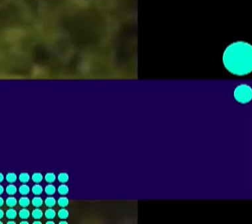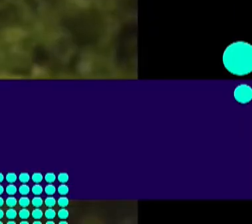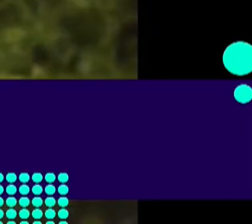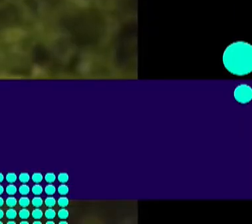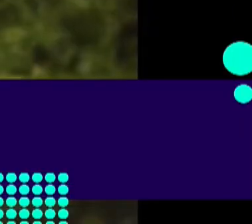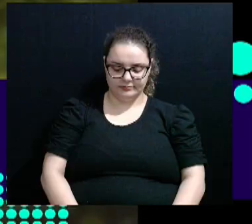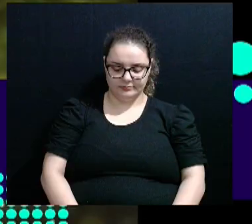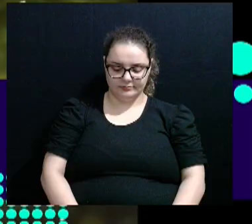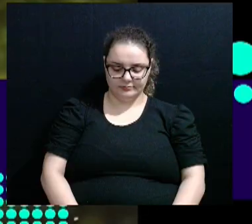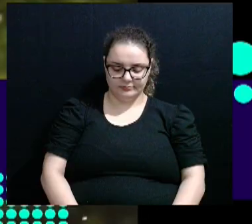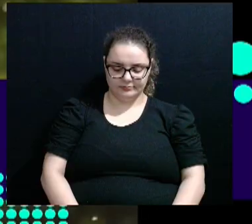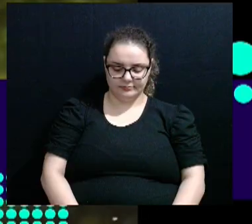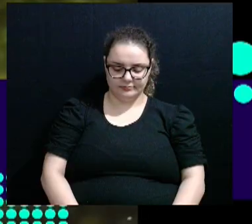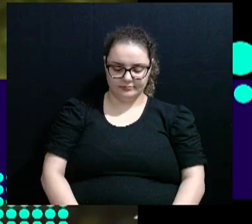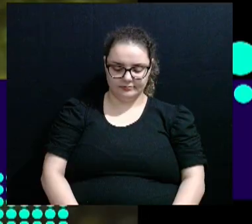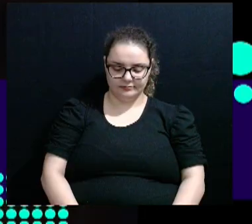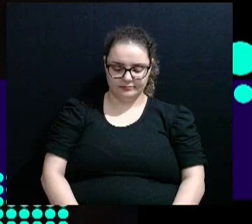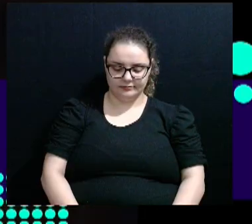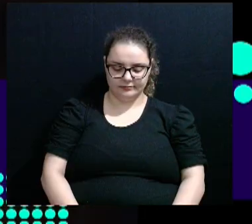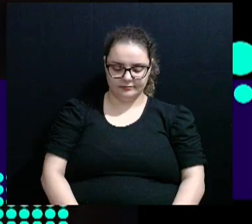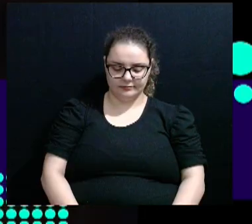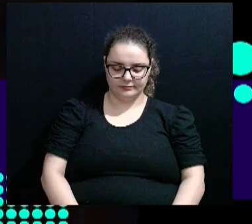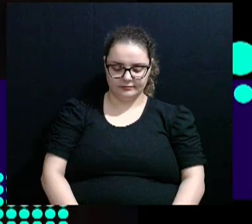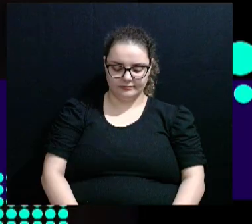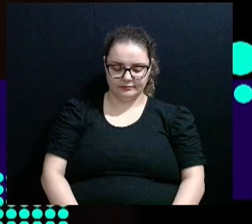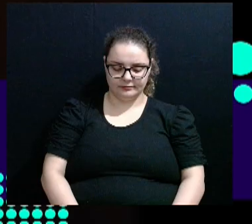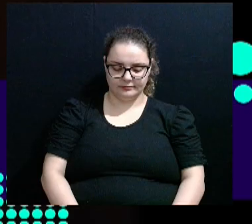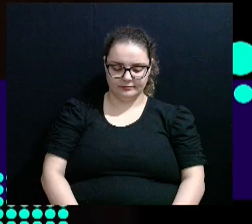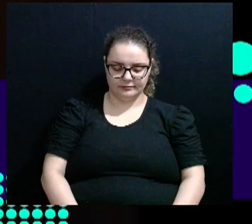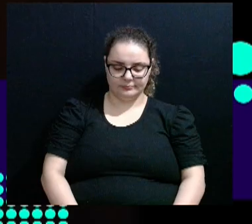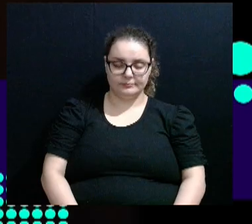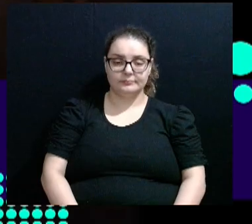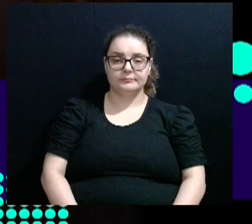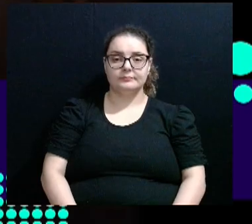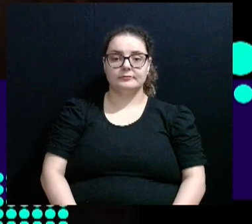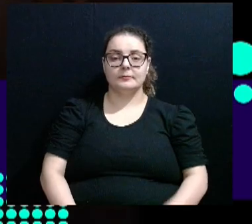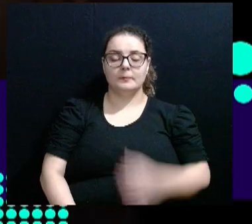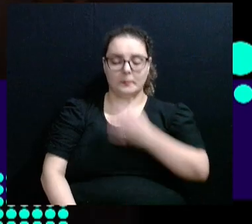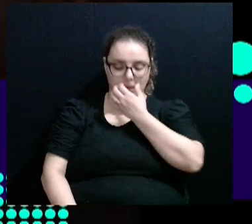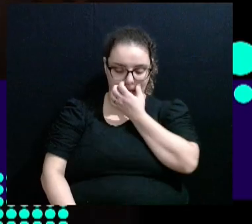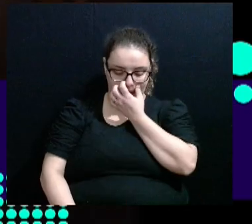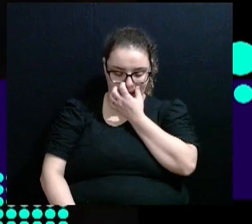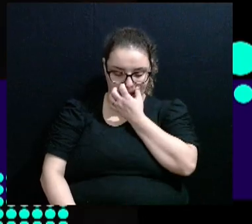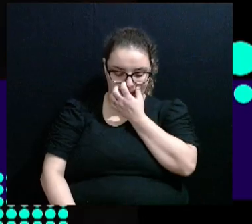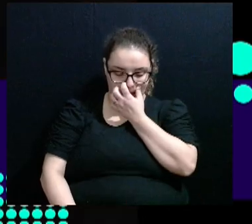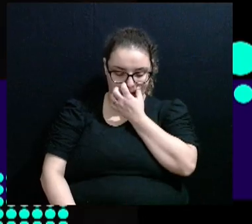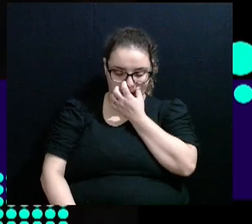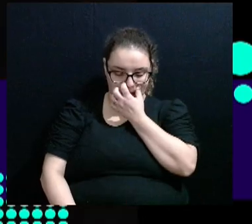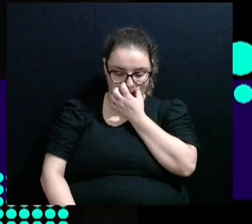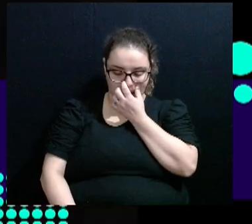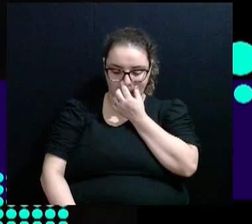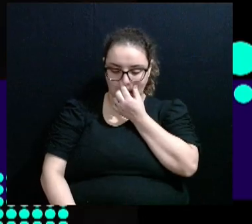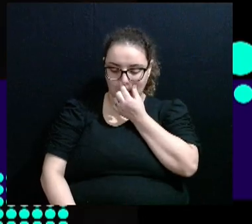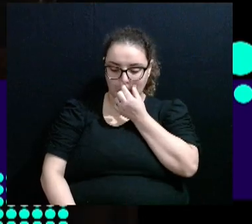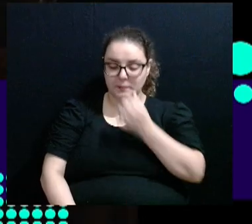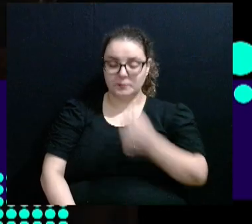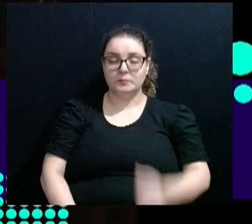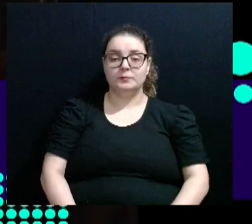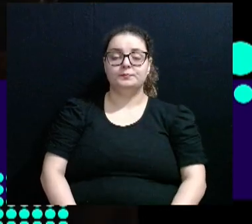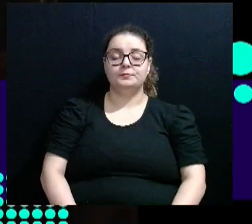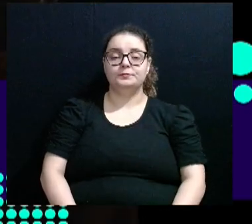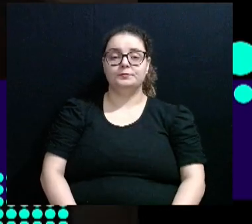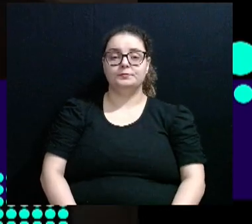Sábado, às 4h, com classificação a partir de 12 anos, é a exibição de Menina Silenciosa,